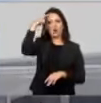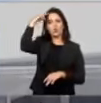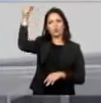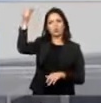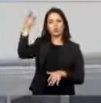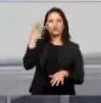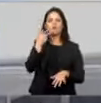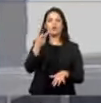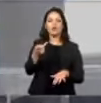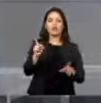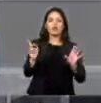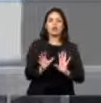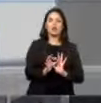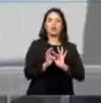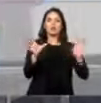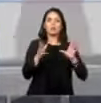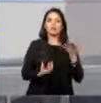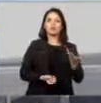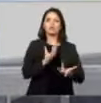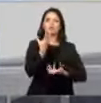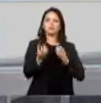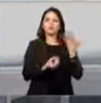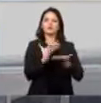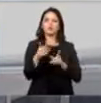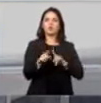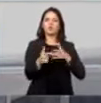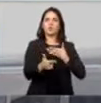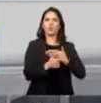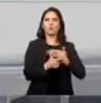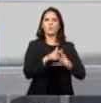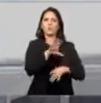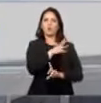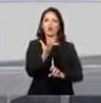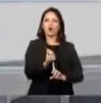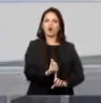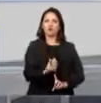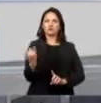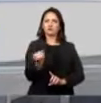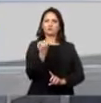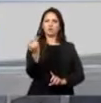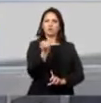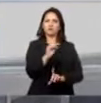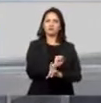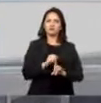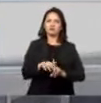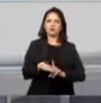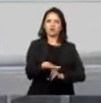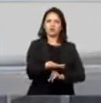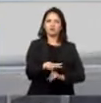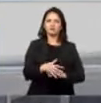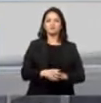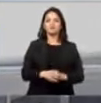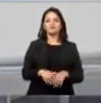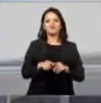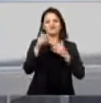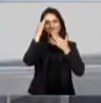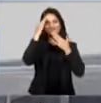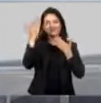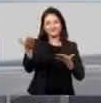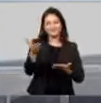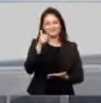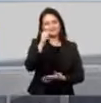liberdade de expressão e sobre o papel da arte para a sociedade. Gostaria de agradecer à excelentíssima ministra